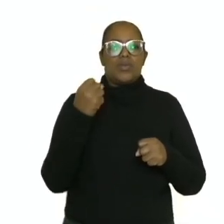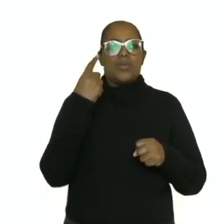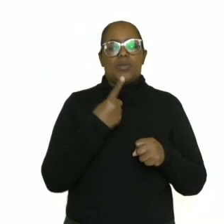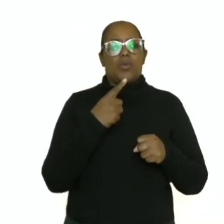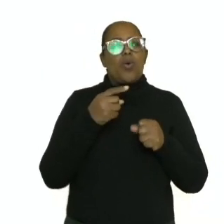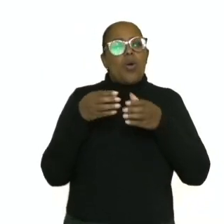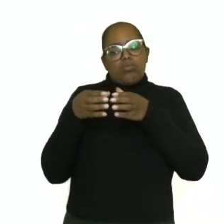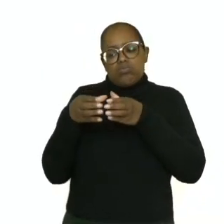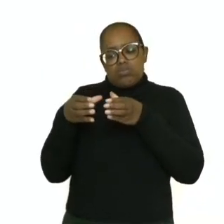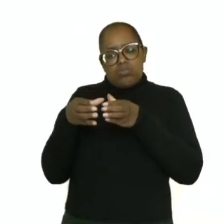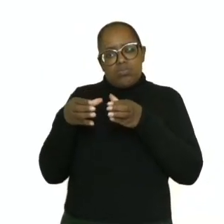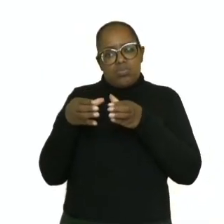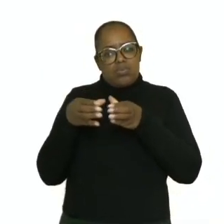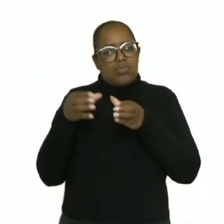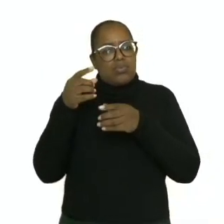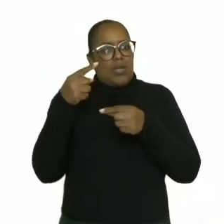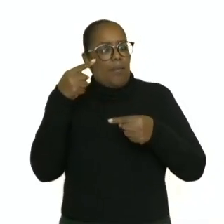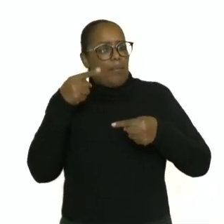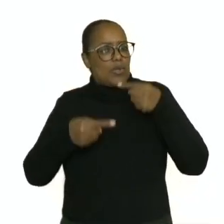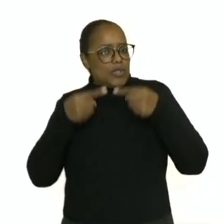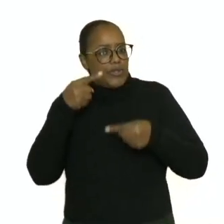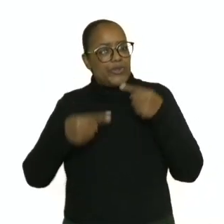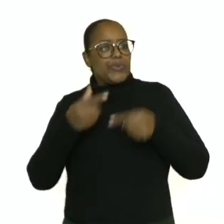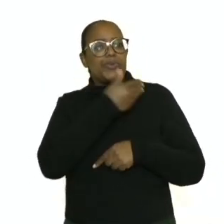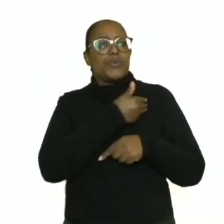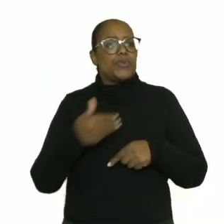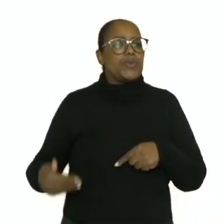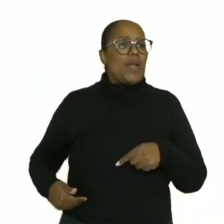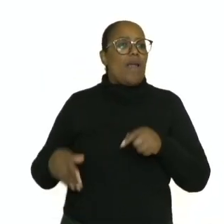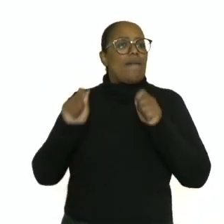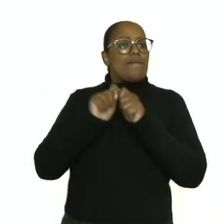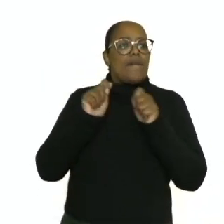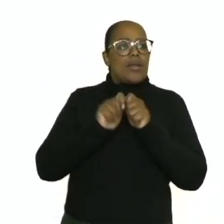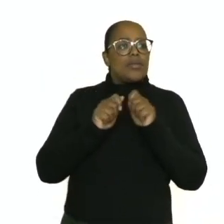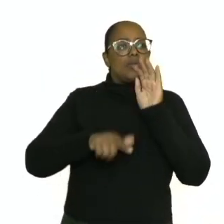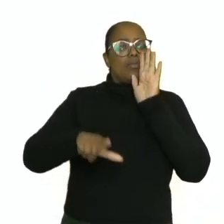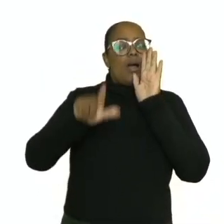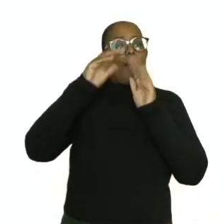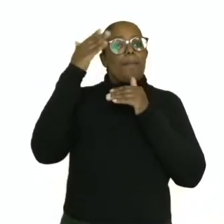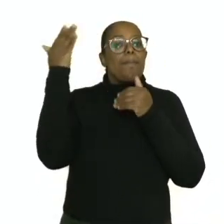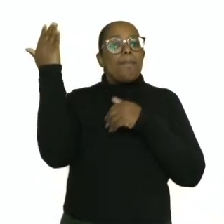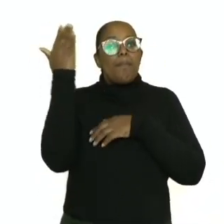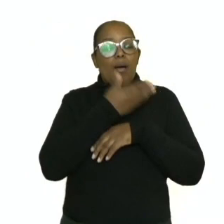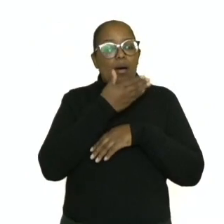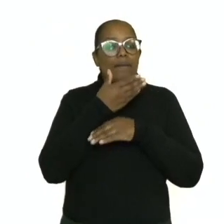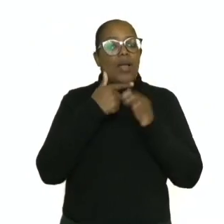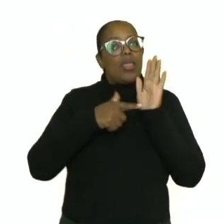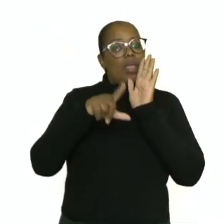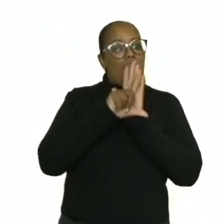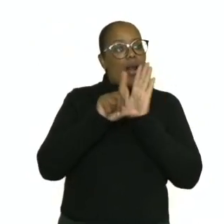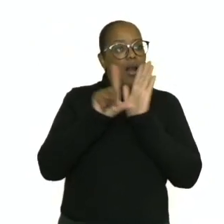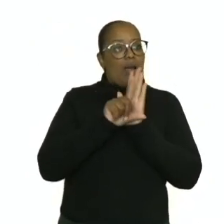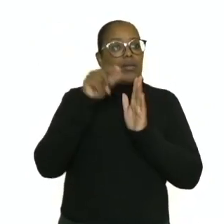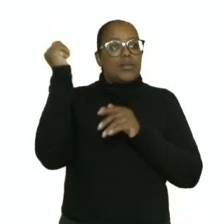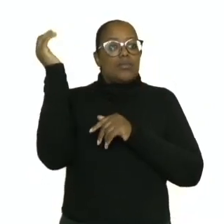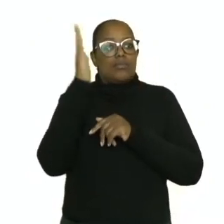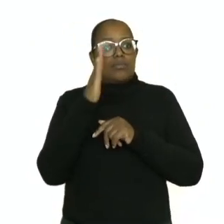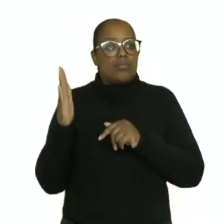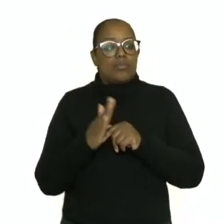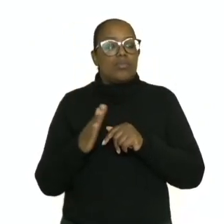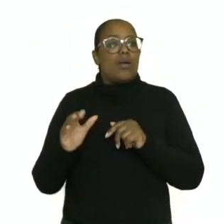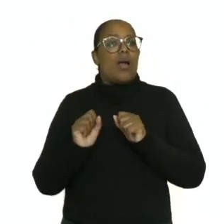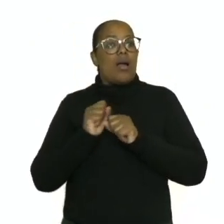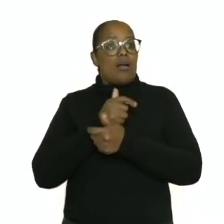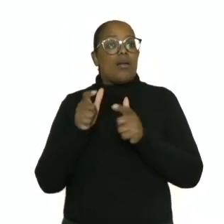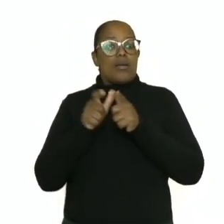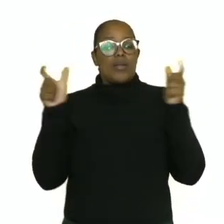uma reforma na lei eleitoral brasileira a fim de introduzir o voto direto. A grande novidade, porém, ficou por